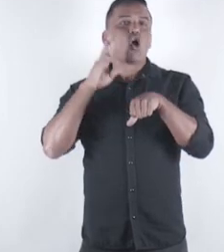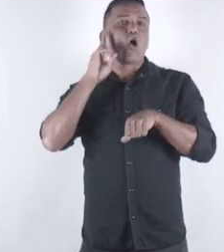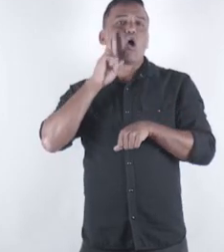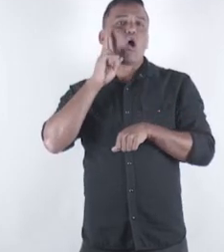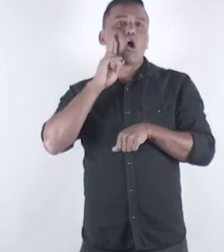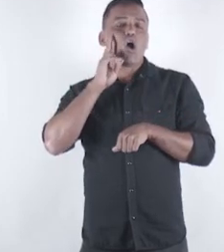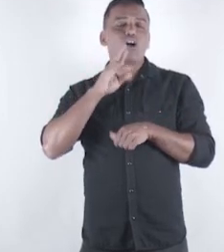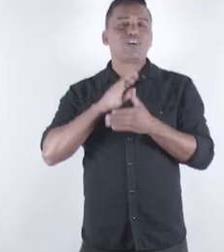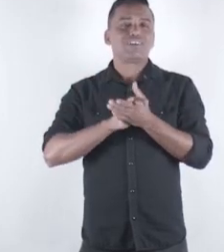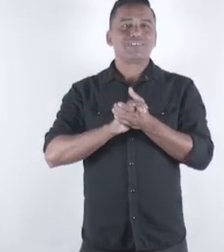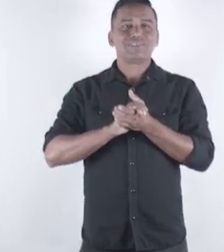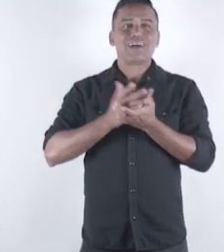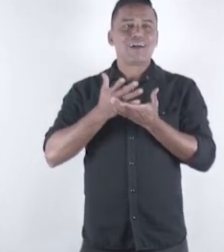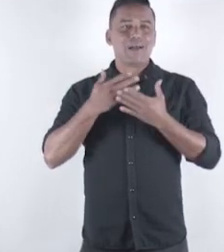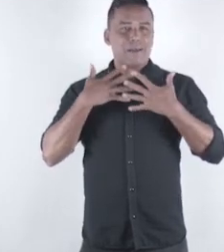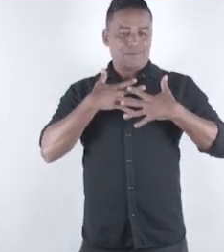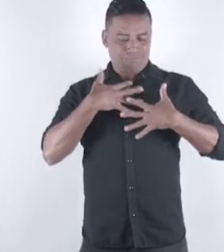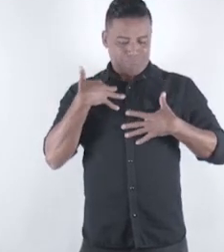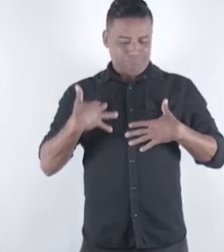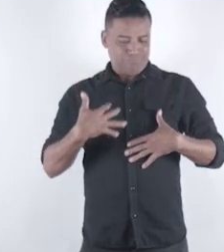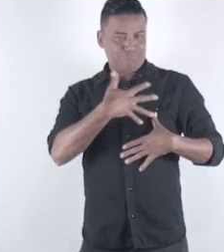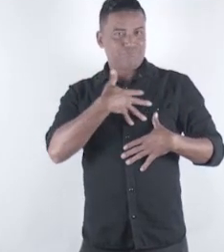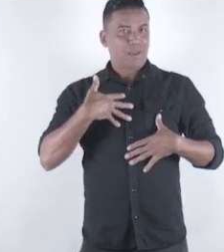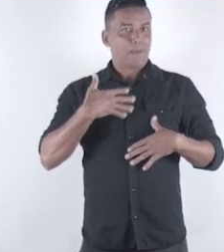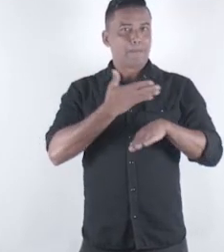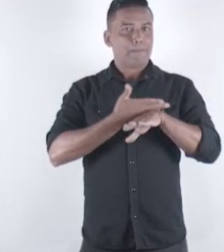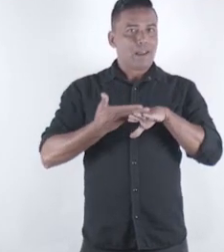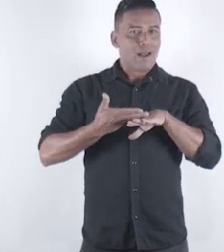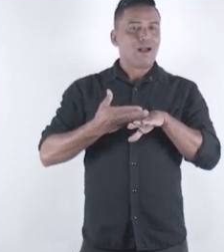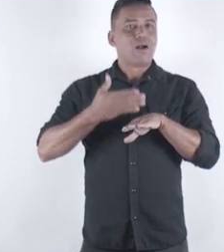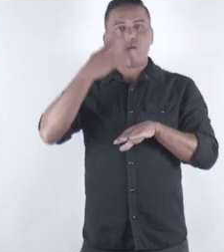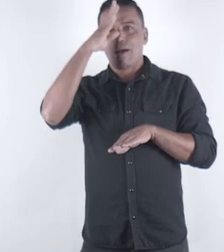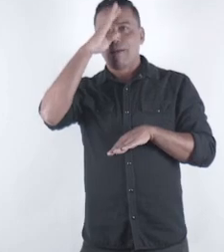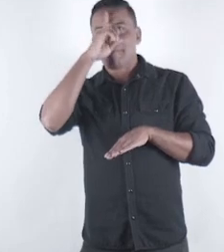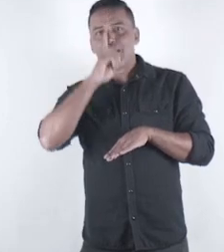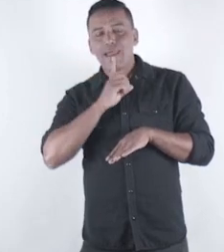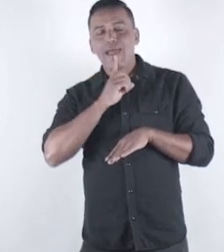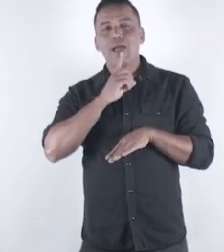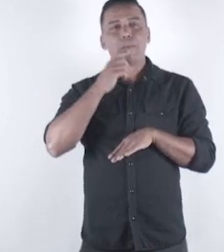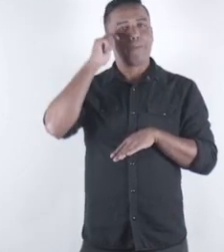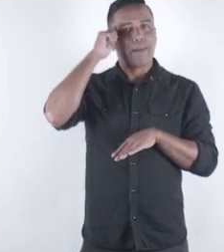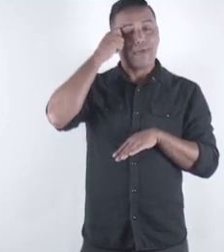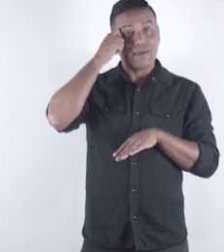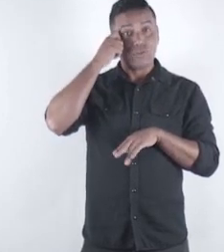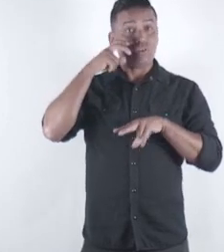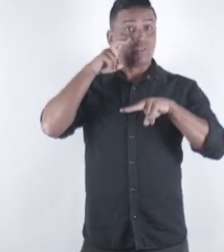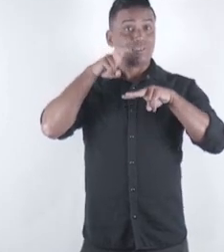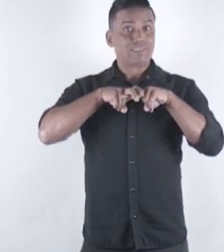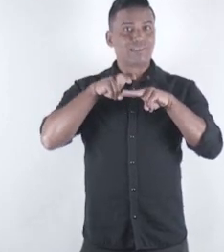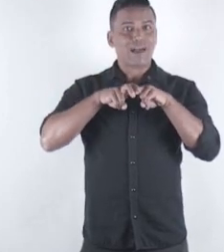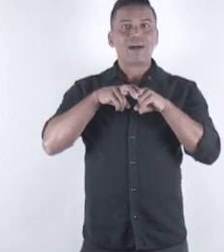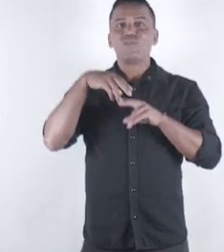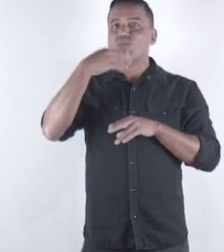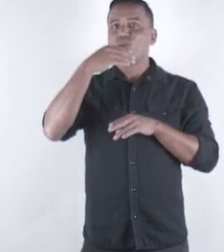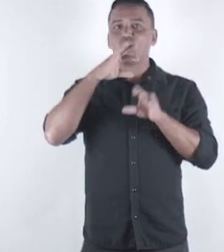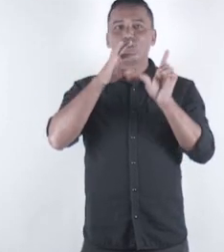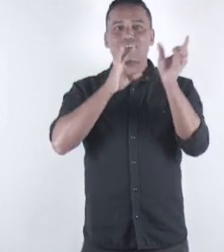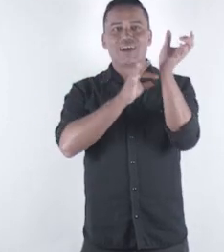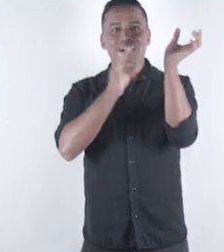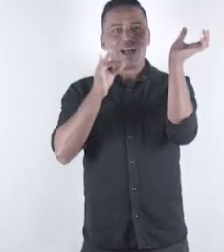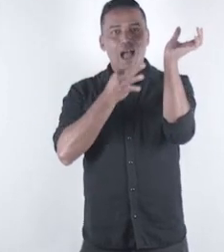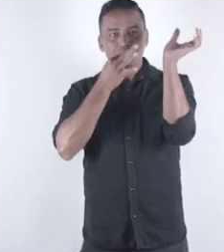brancos, amarelos e pretos, e eu estou num jardim, sentada sob uma jabuticabeira. Então, ao fundo, eu